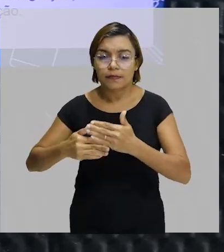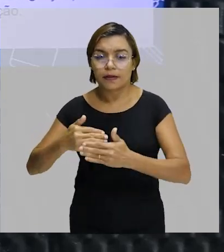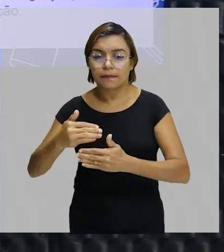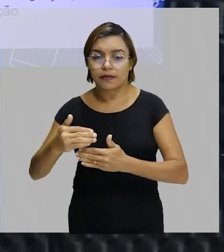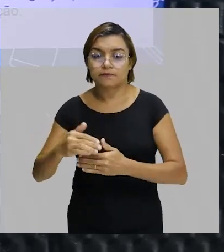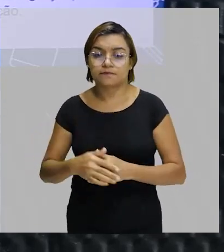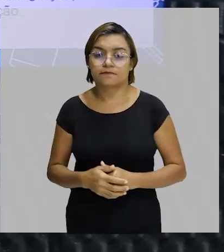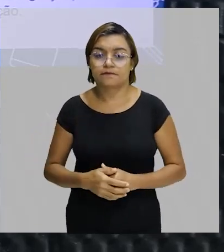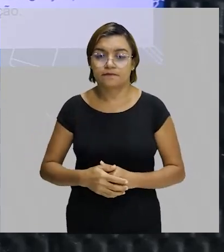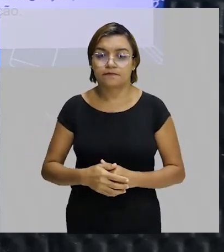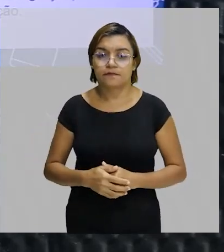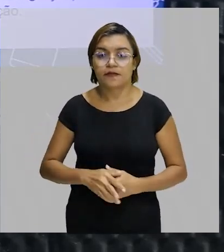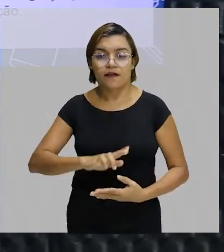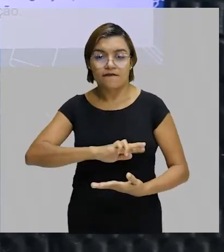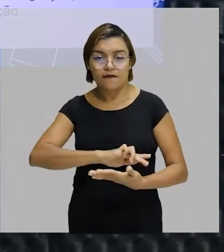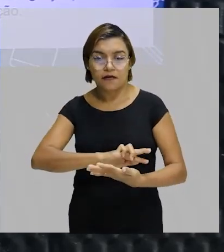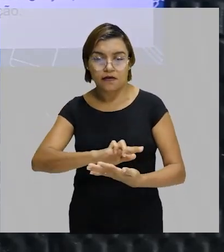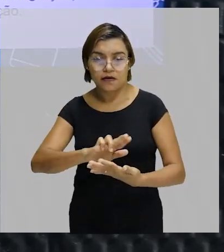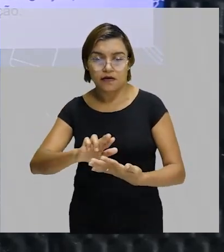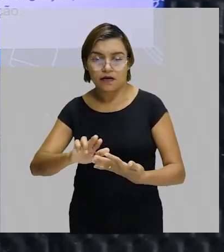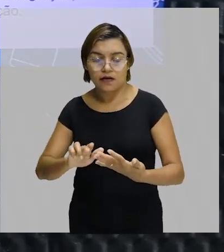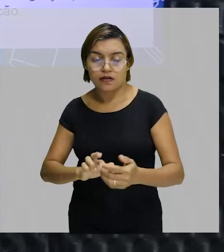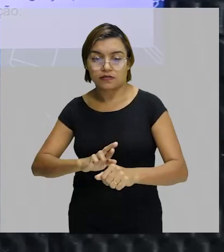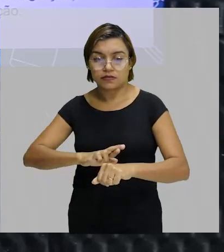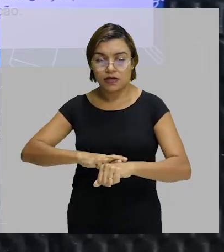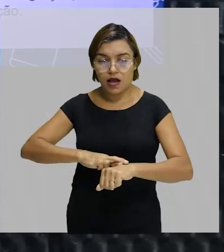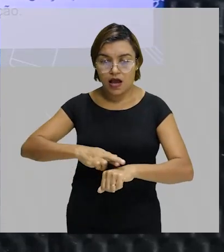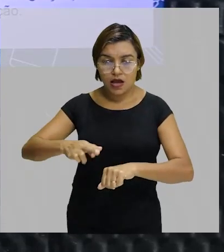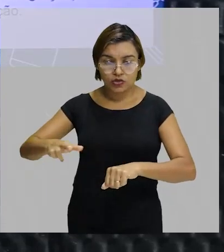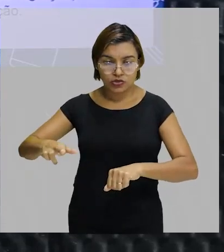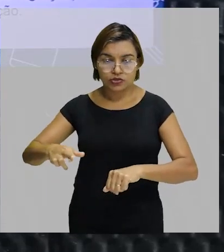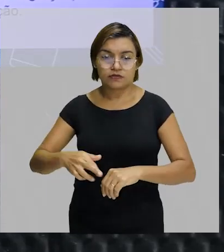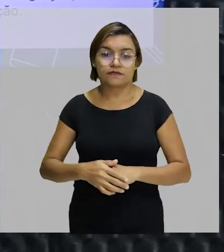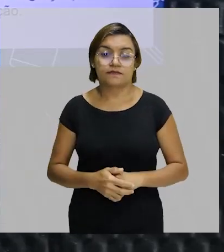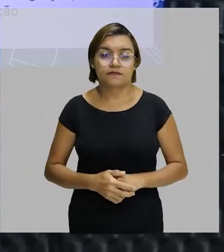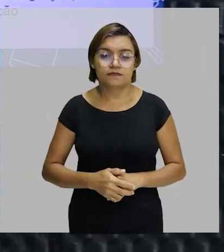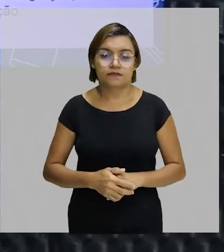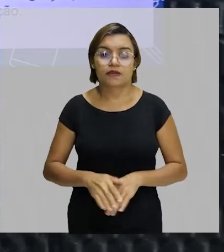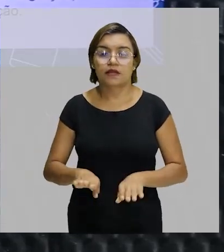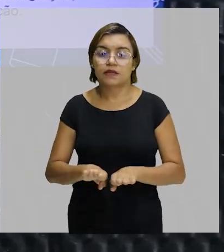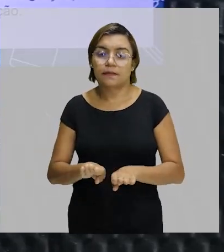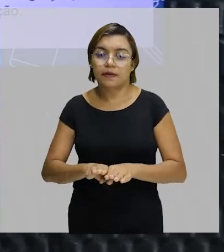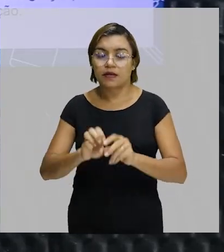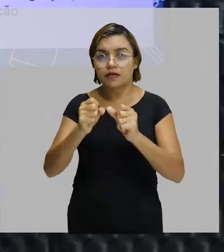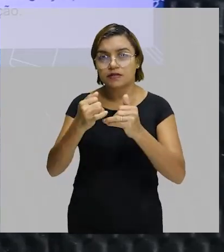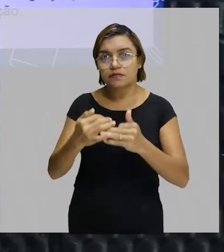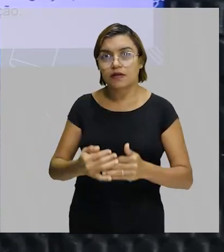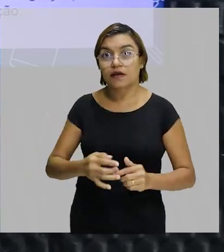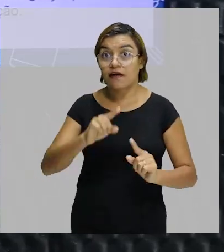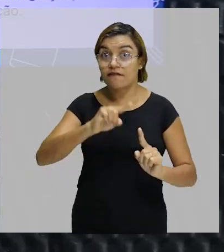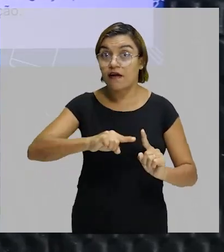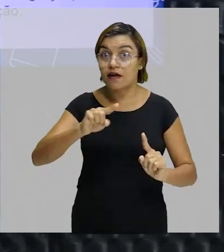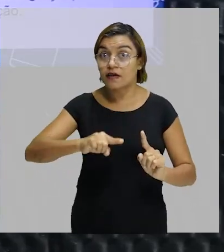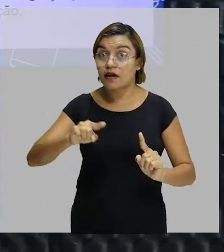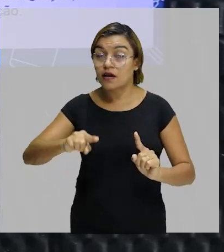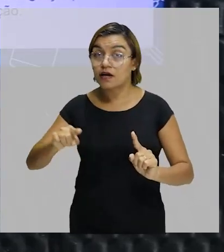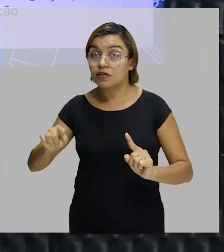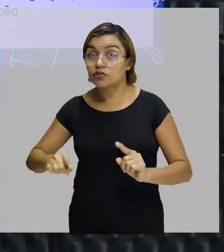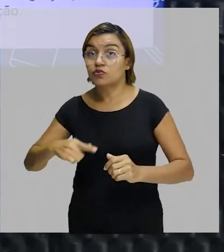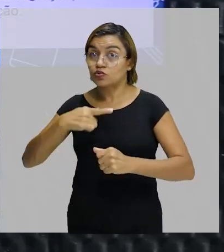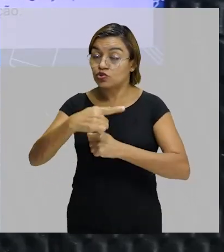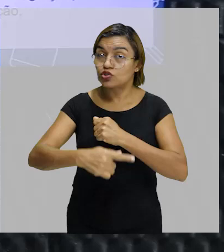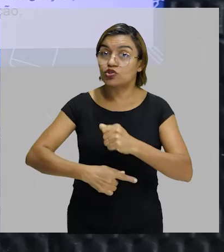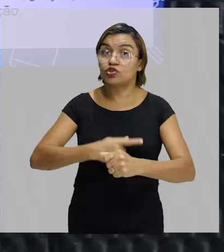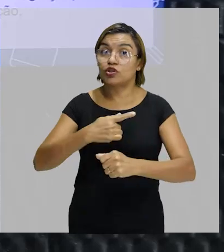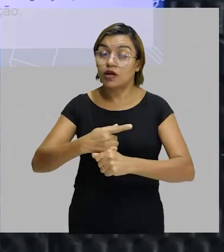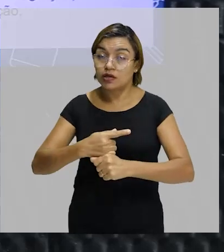séries radioativas. Ela especifica a variação da quantidade de átomos radioativos